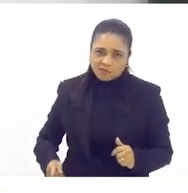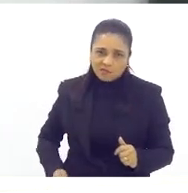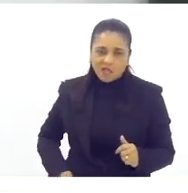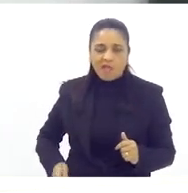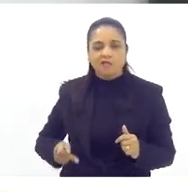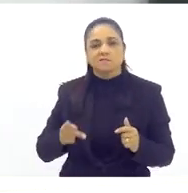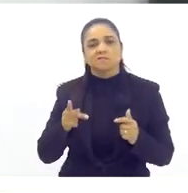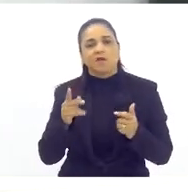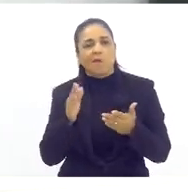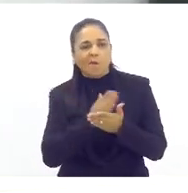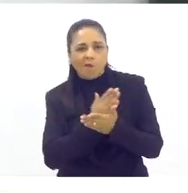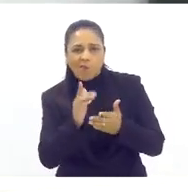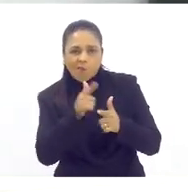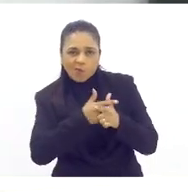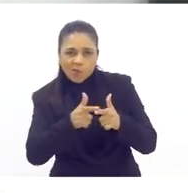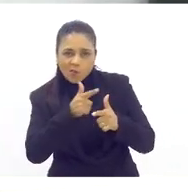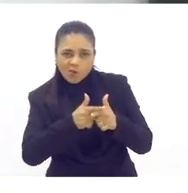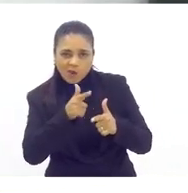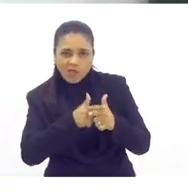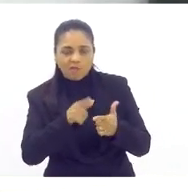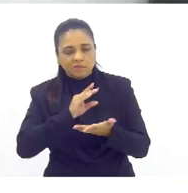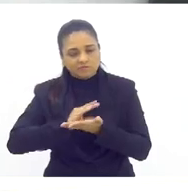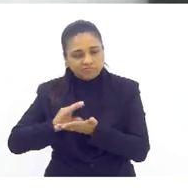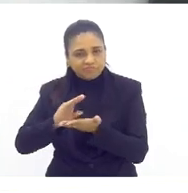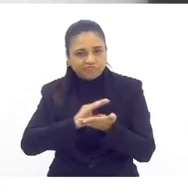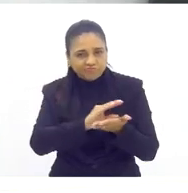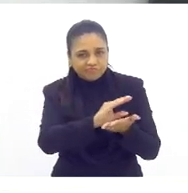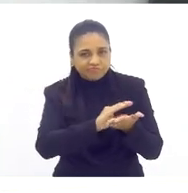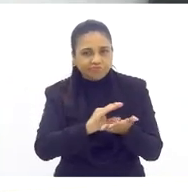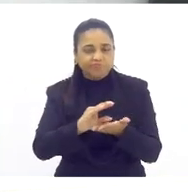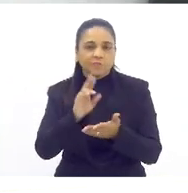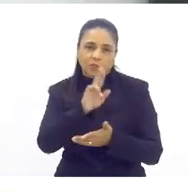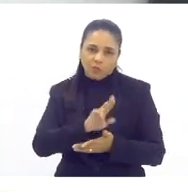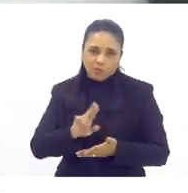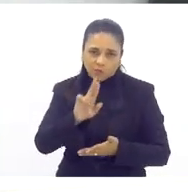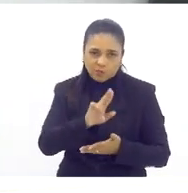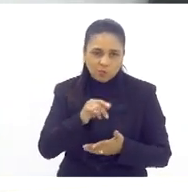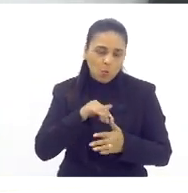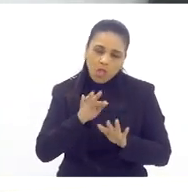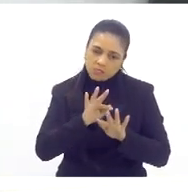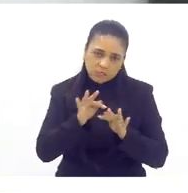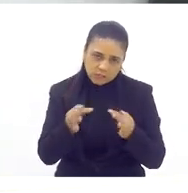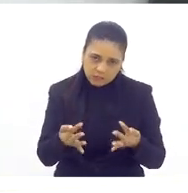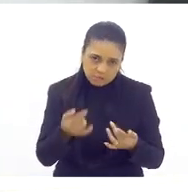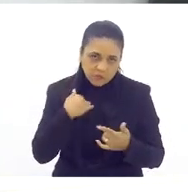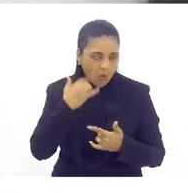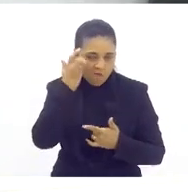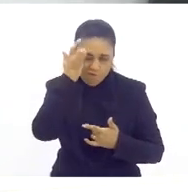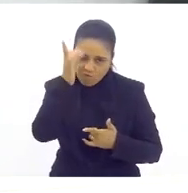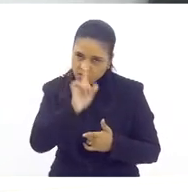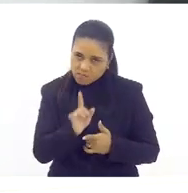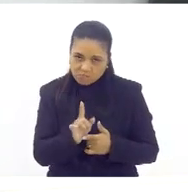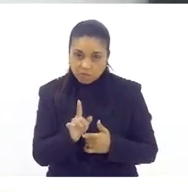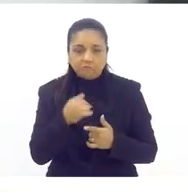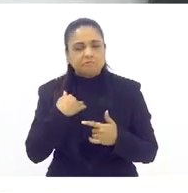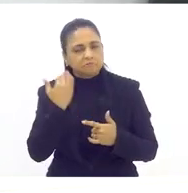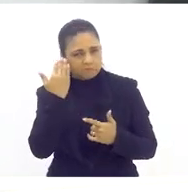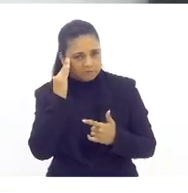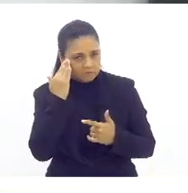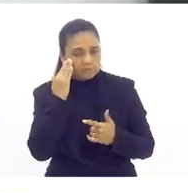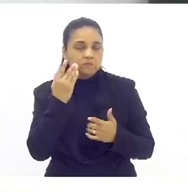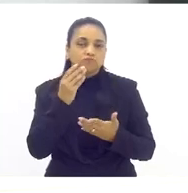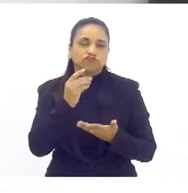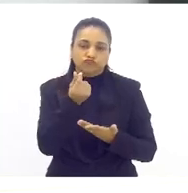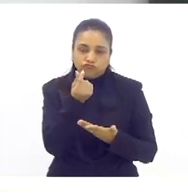questões burocráticas para utilização dessa verba porque a utilização não é simples não é fácil a gente entende né que é dinheiro